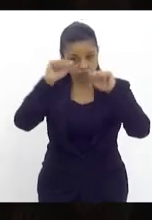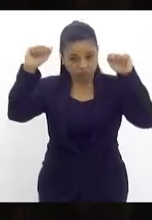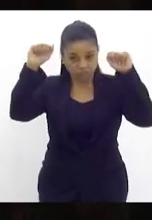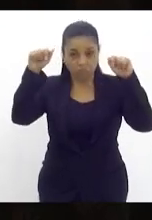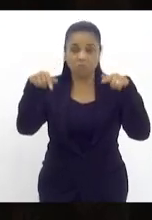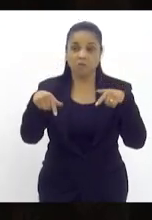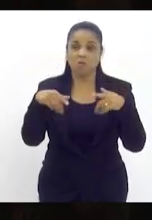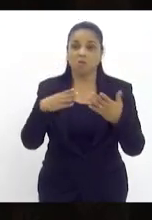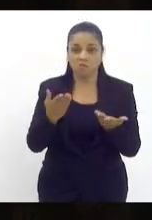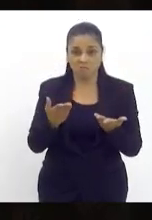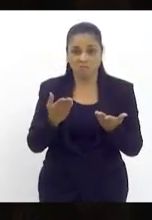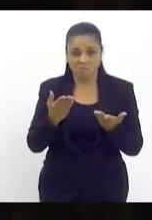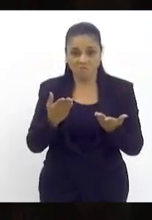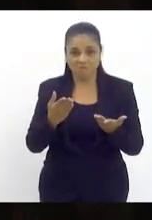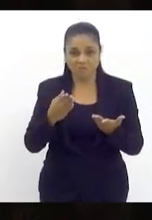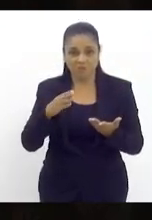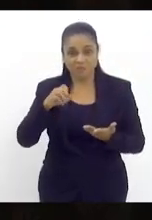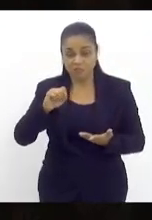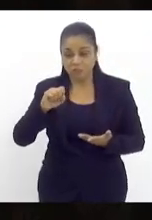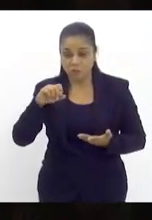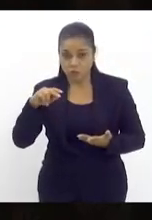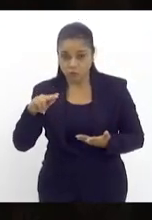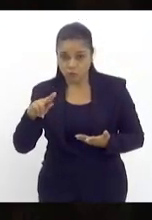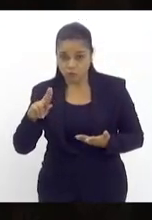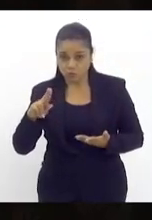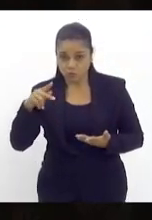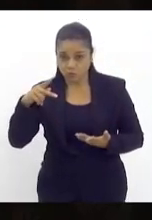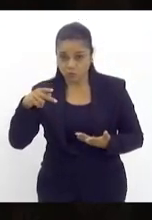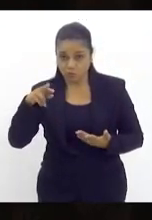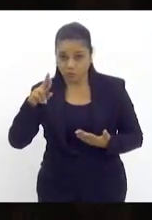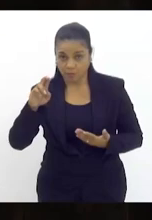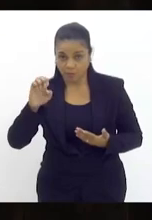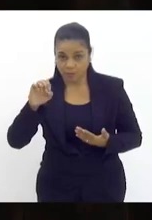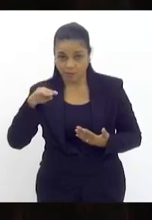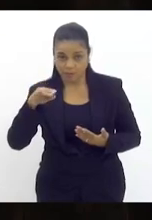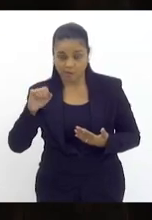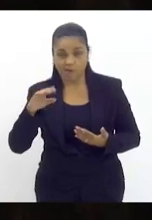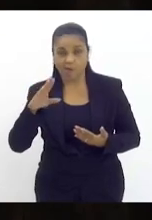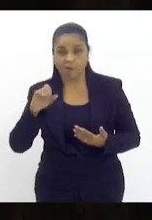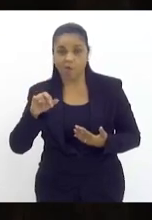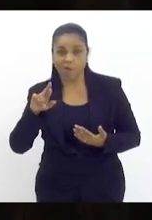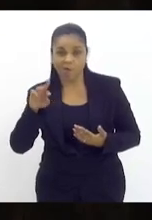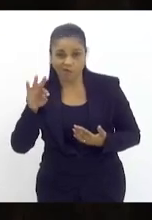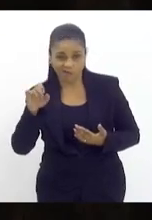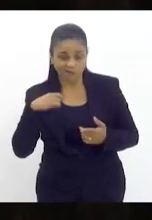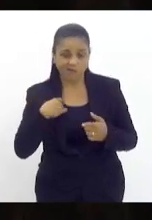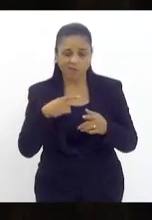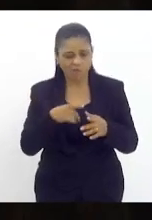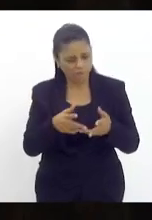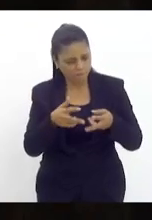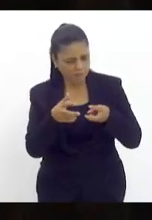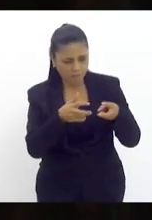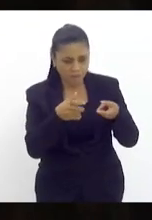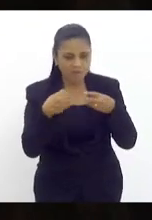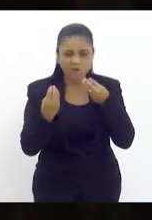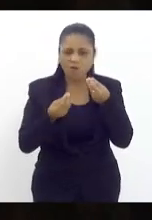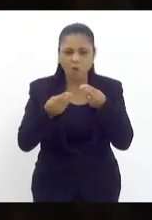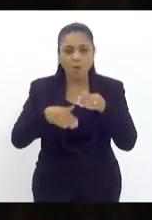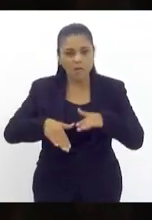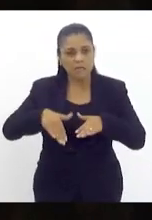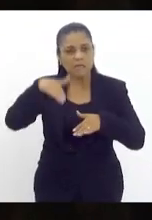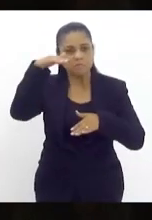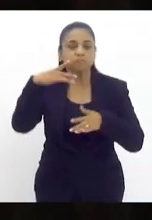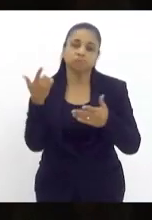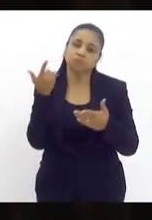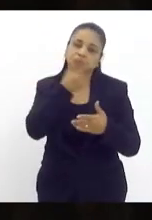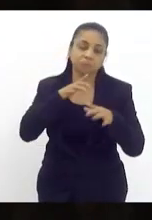da Suprema Corte e um dos melhores juízes dos Estados Unidos. Então, quando eu ouvia esses pais falando de metas e sonhos dos filhos, eu falava, como é demais, né, que um